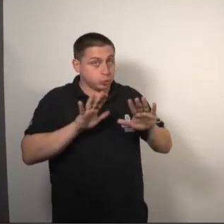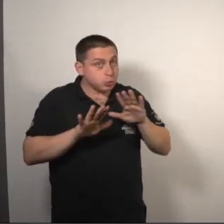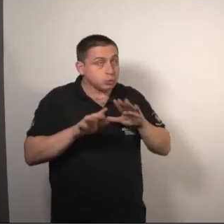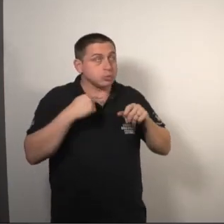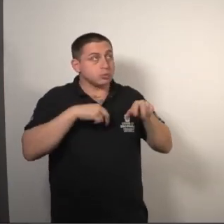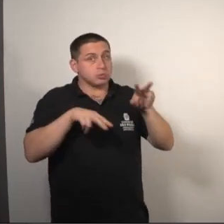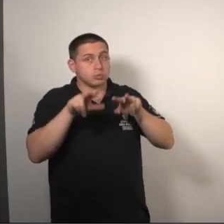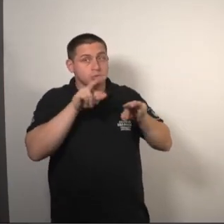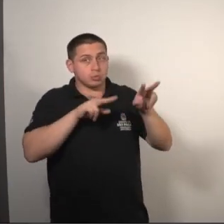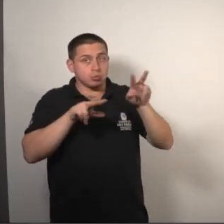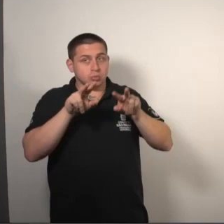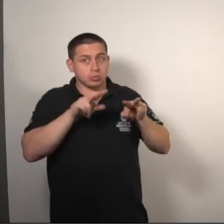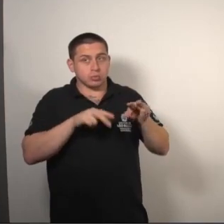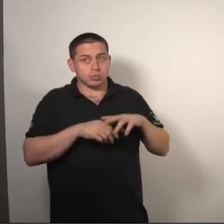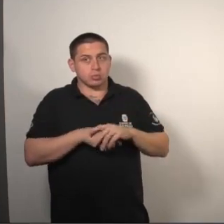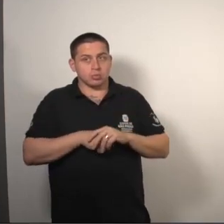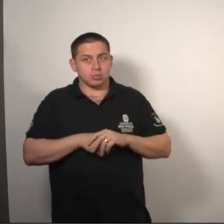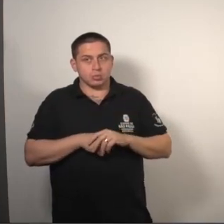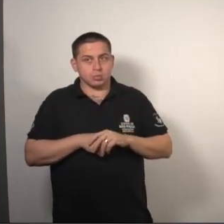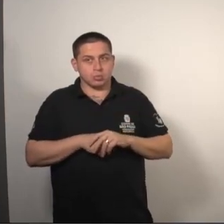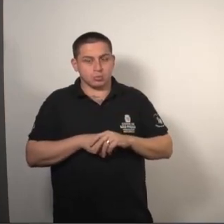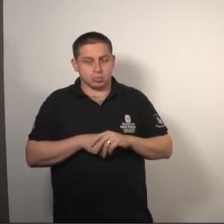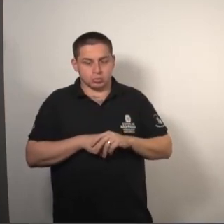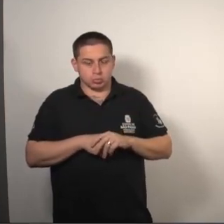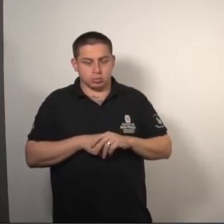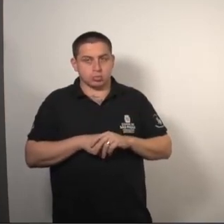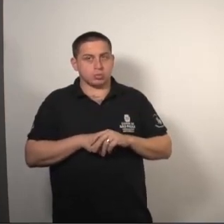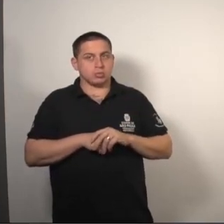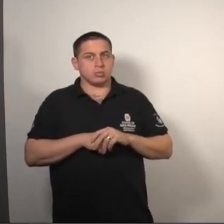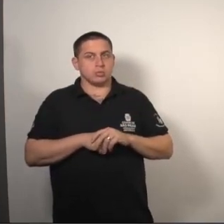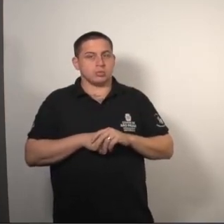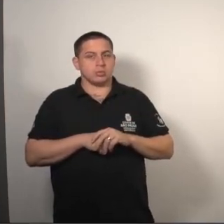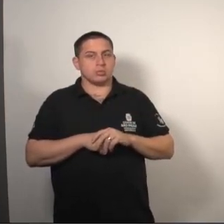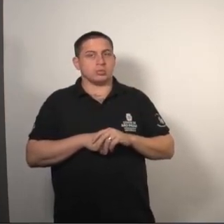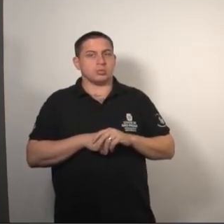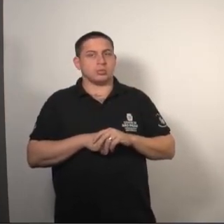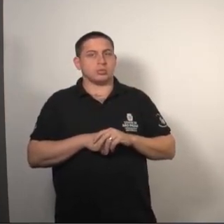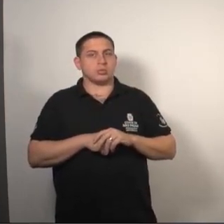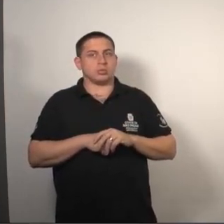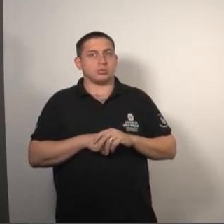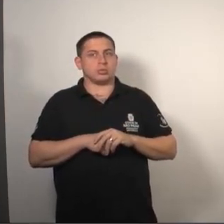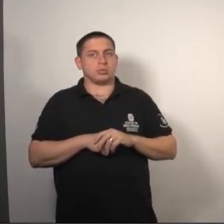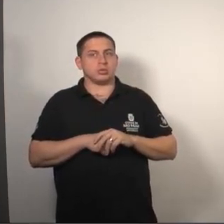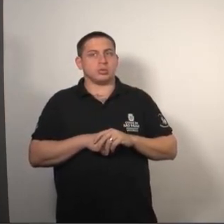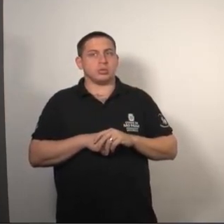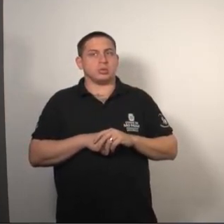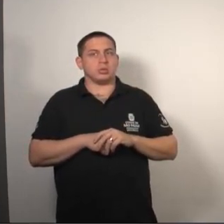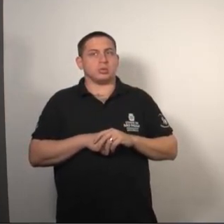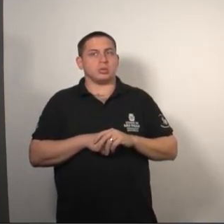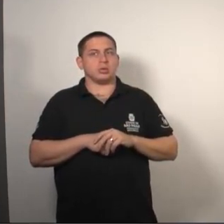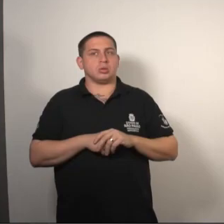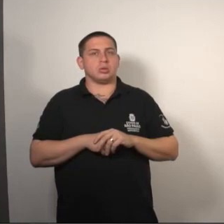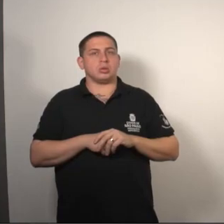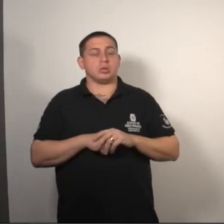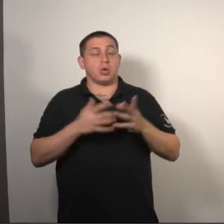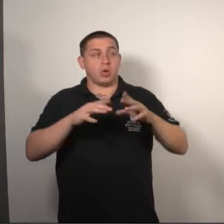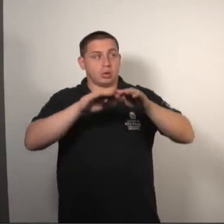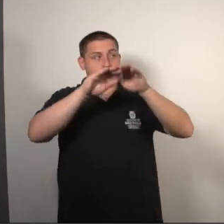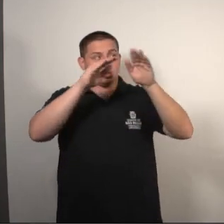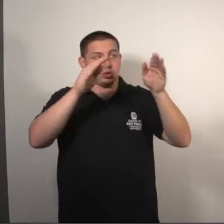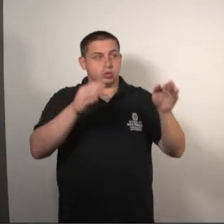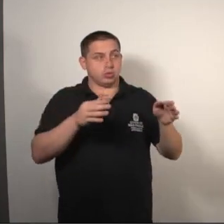tomar medidas mais imediatas, e são esses túneis que você vê em recuperação. Mas esses túneis também vão passar agora por